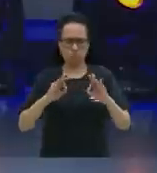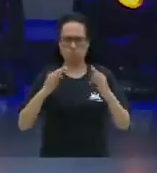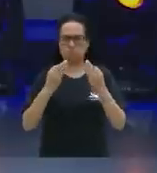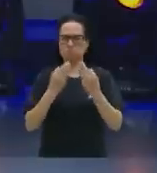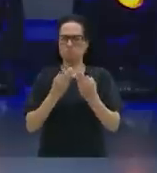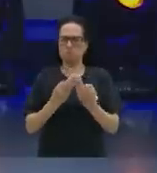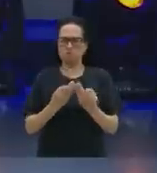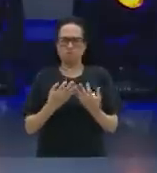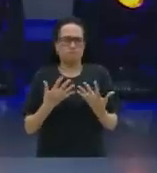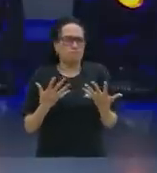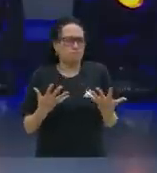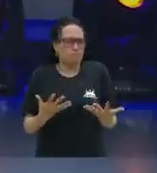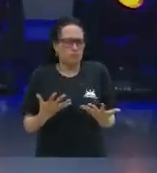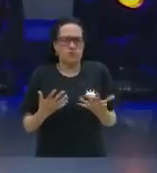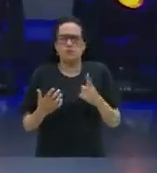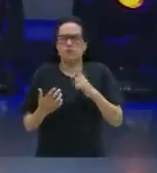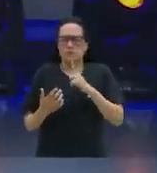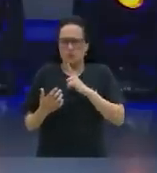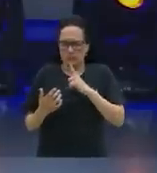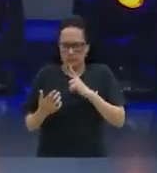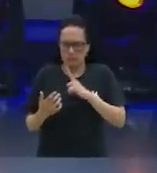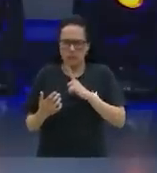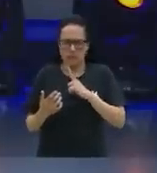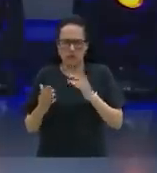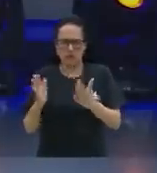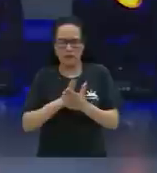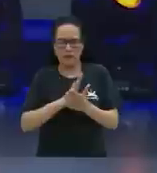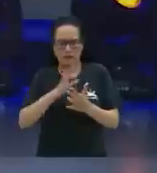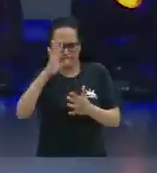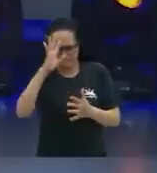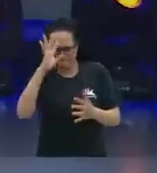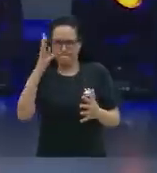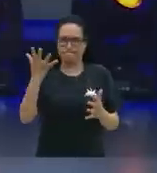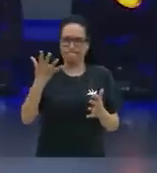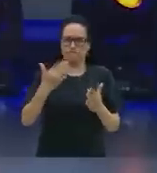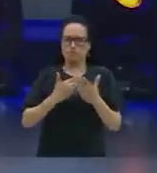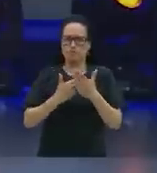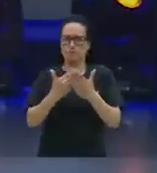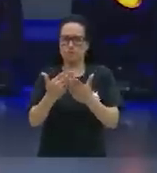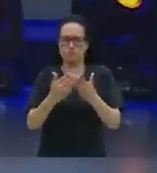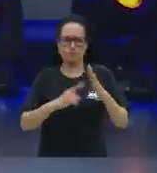toda a família que tem alguém que de repente cai numa depressão,